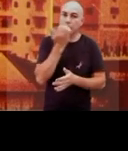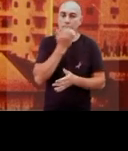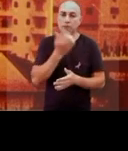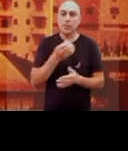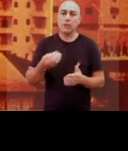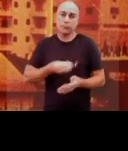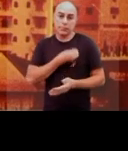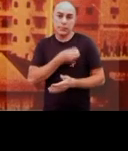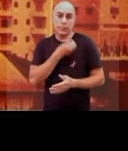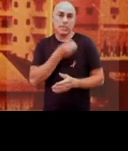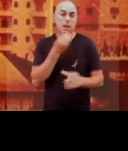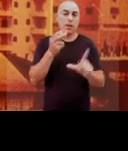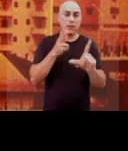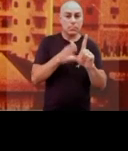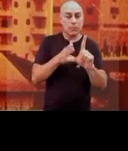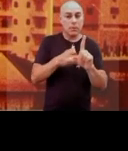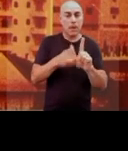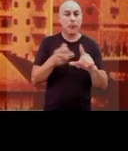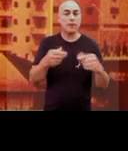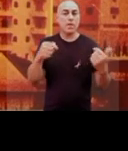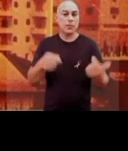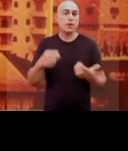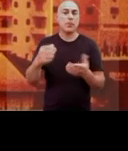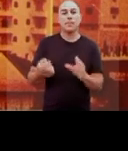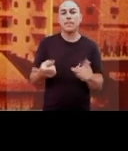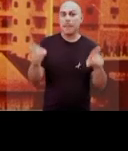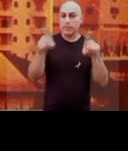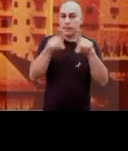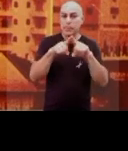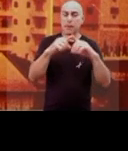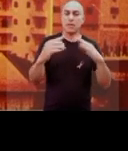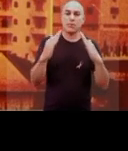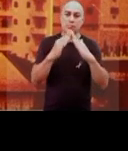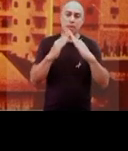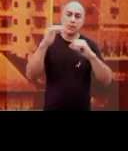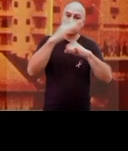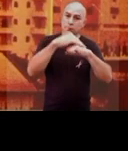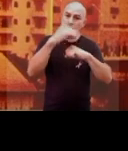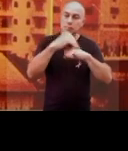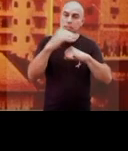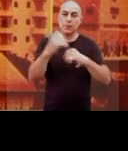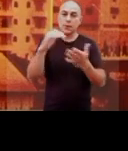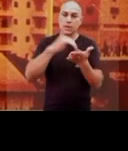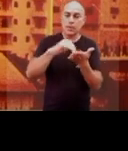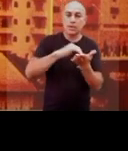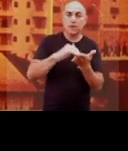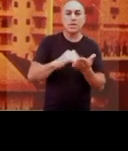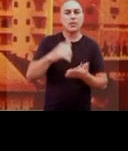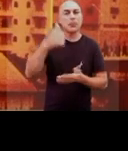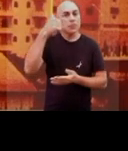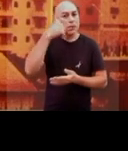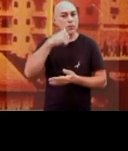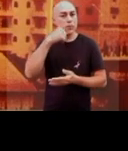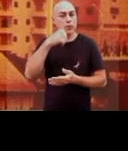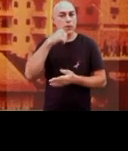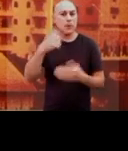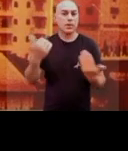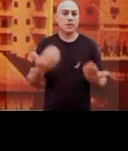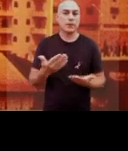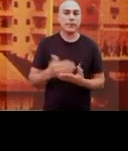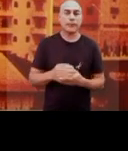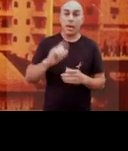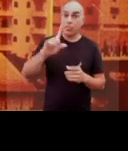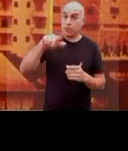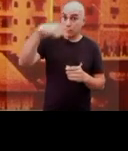que participa da nossa transmissão por meio de uma parceria do Lar de Fátima com a Secretaria da Mulher.